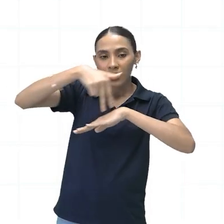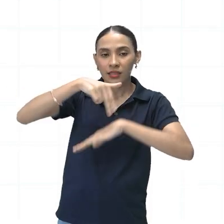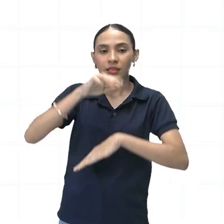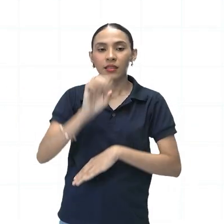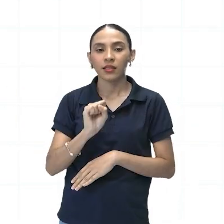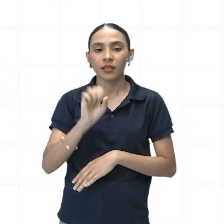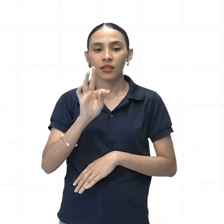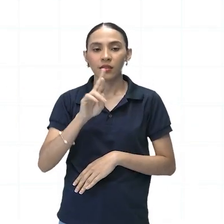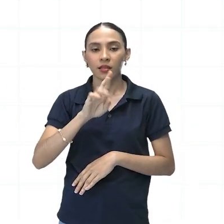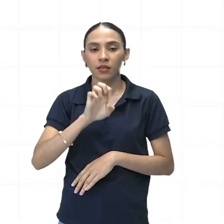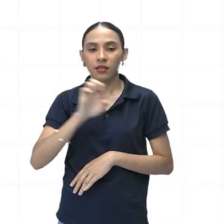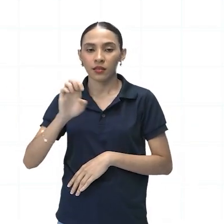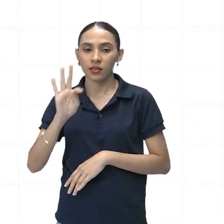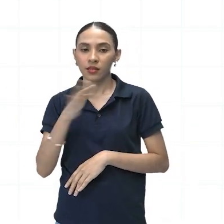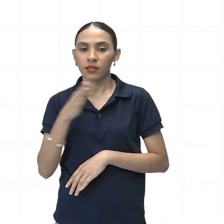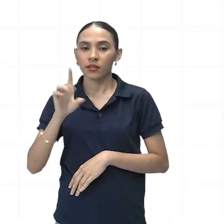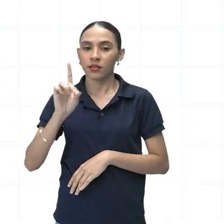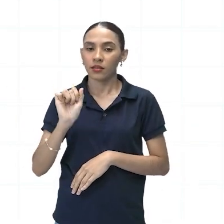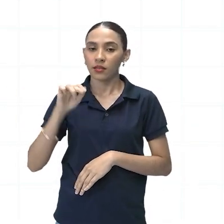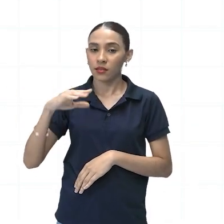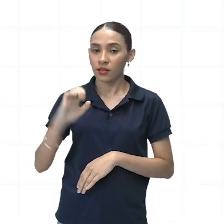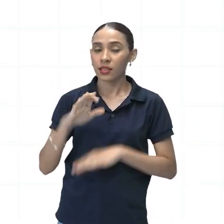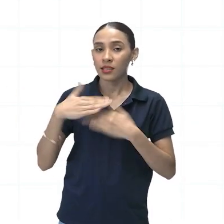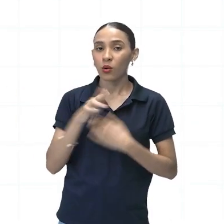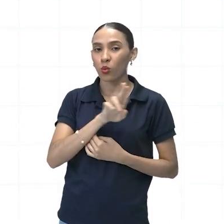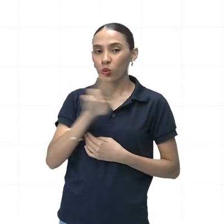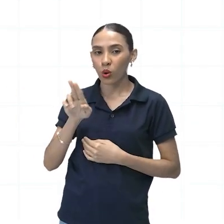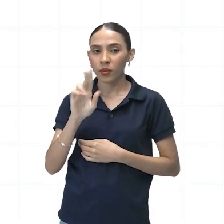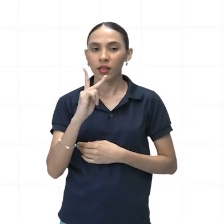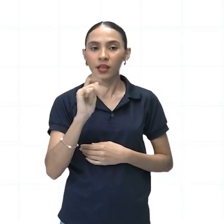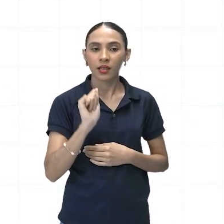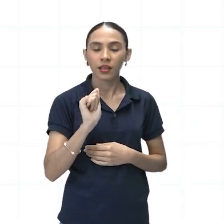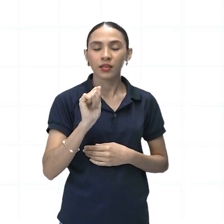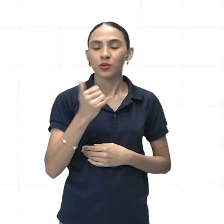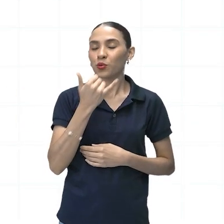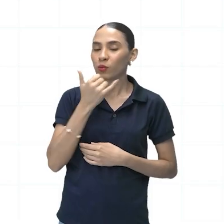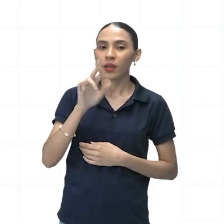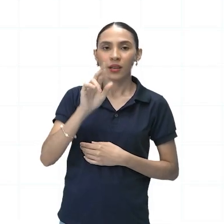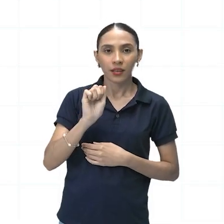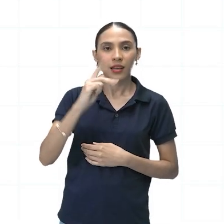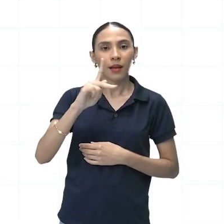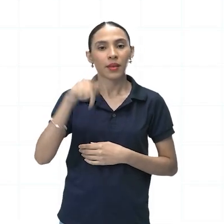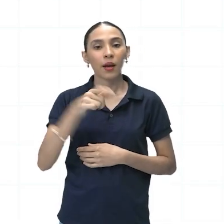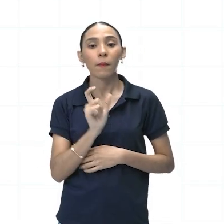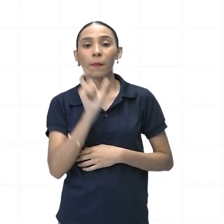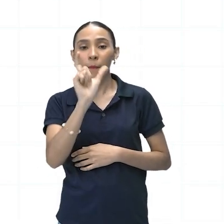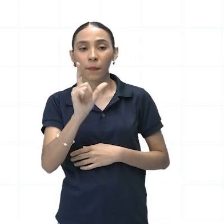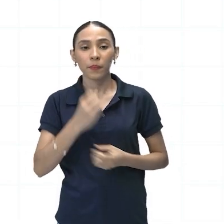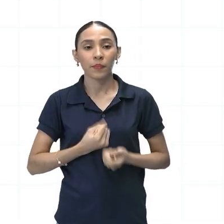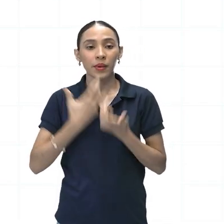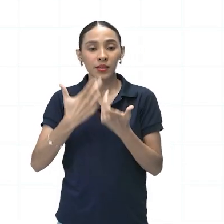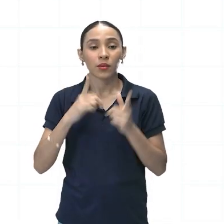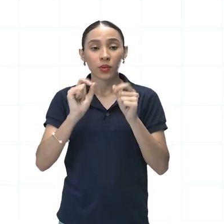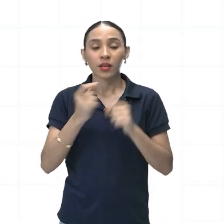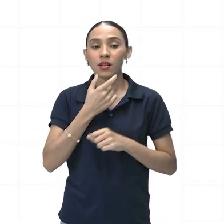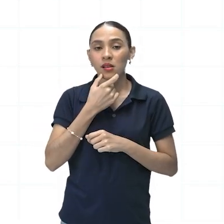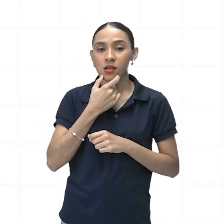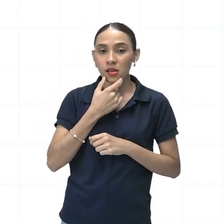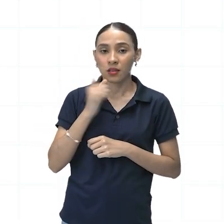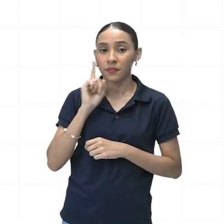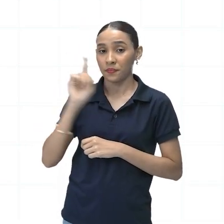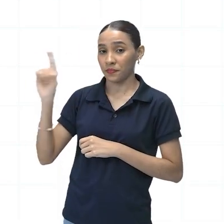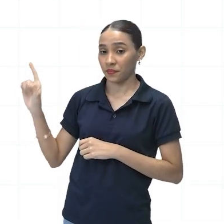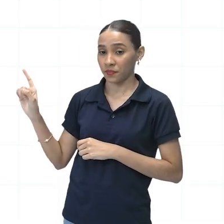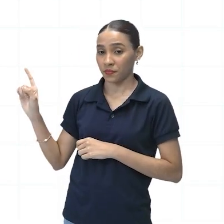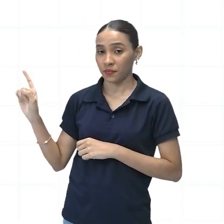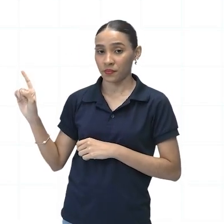é a dança de rua, certo? Então, o nome rap é uma sigla para a expressão em inglês Rhythm